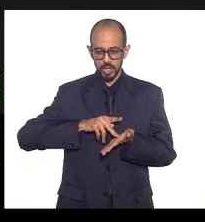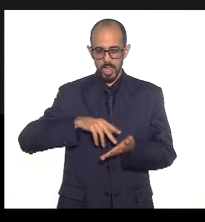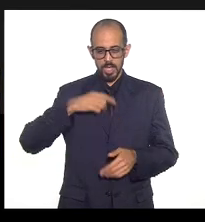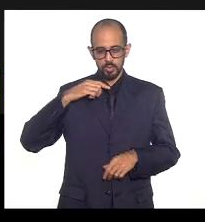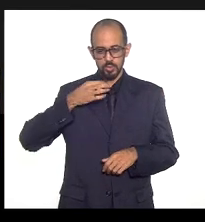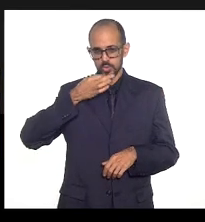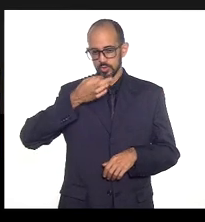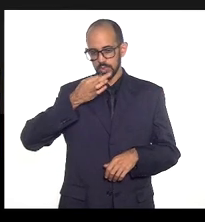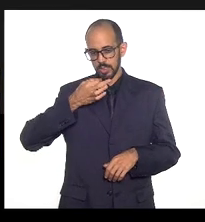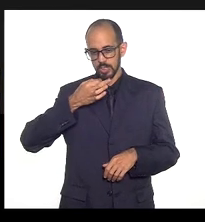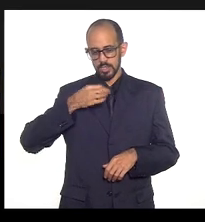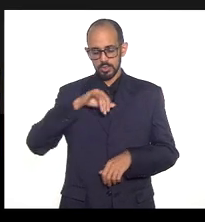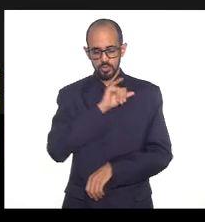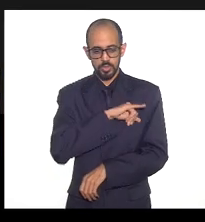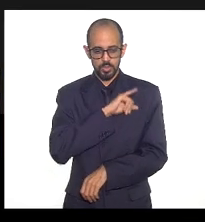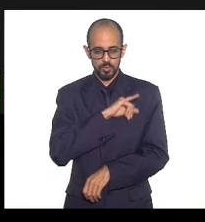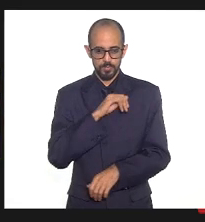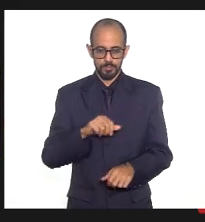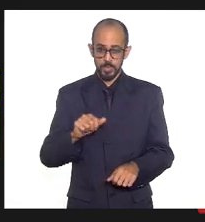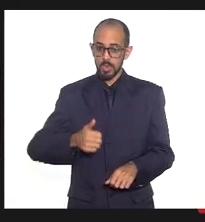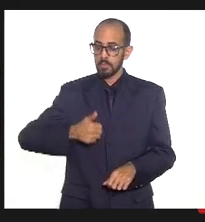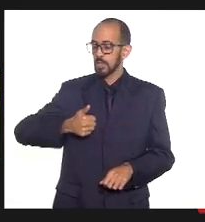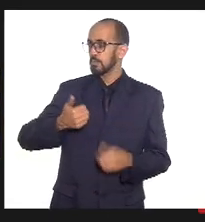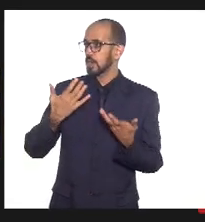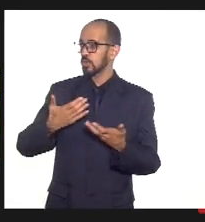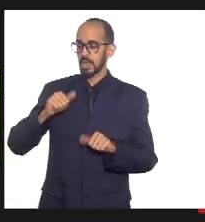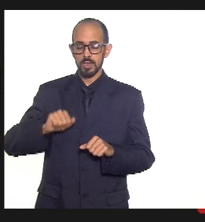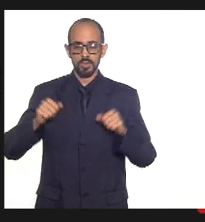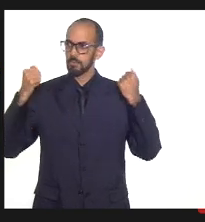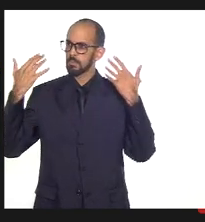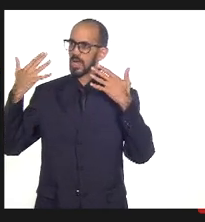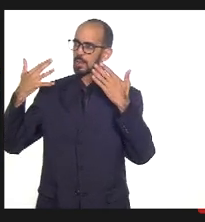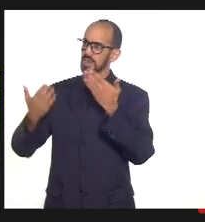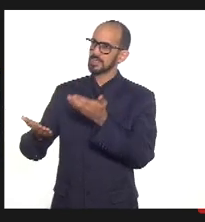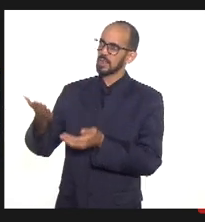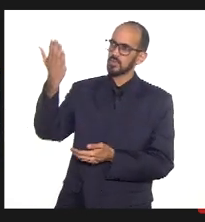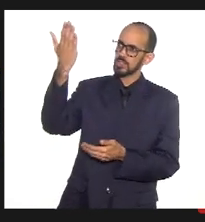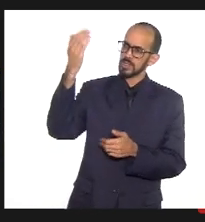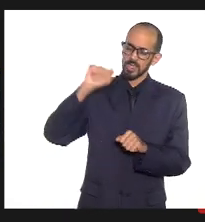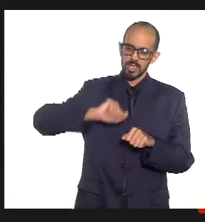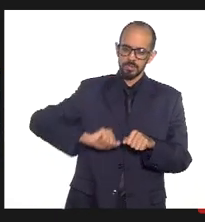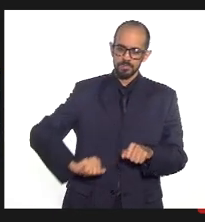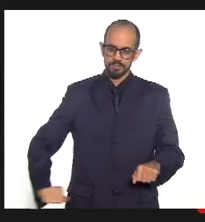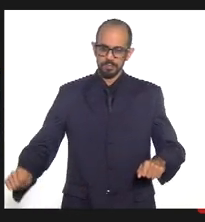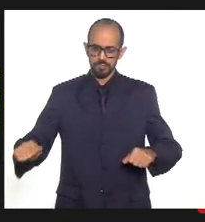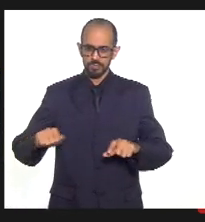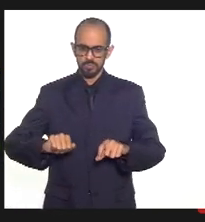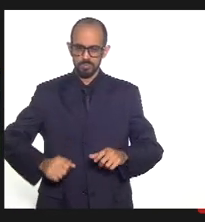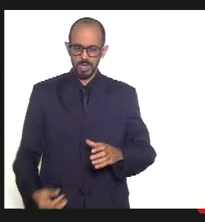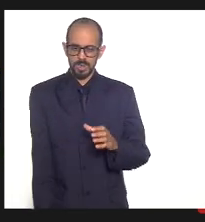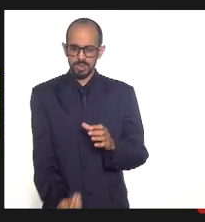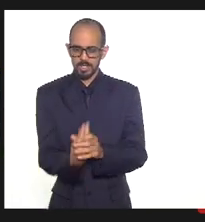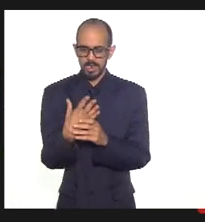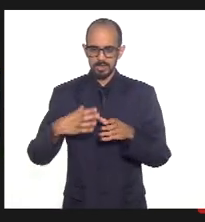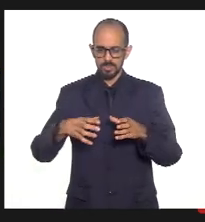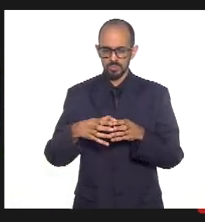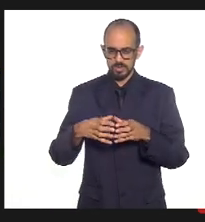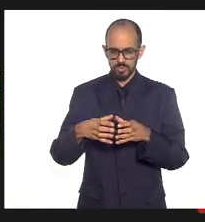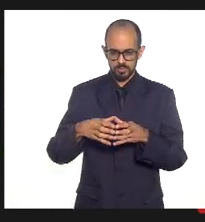palavra. Primeiro, eu quero te parabenizar, pela essa criação da frente